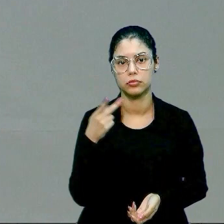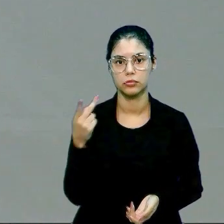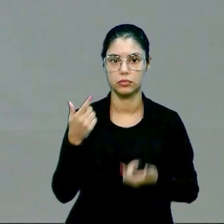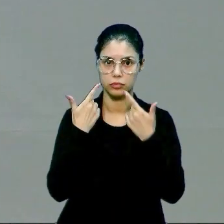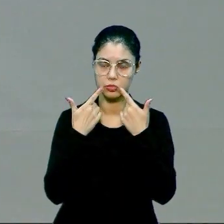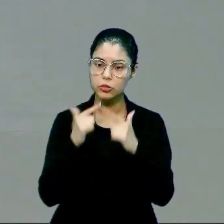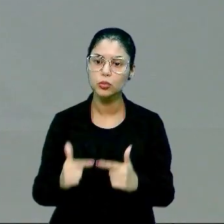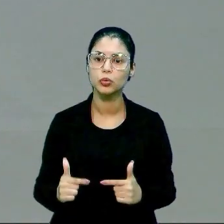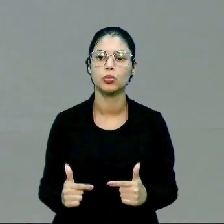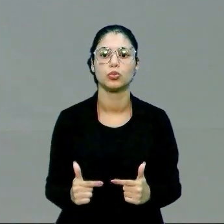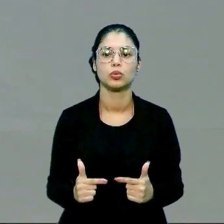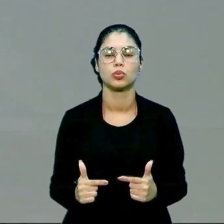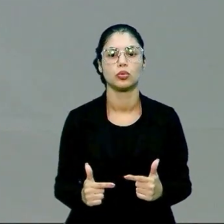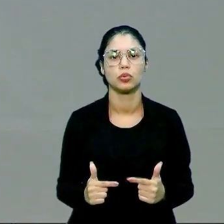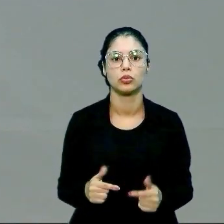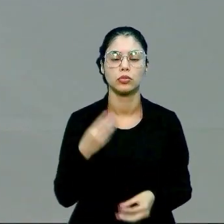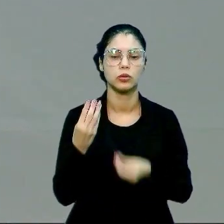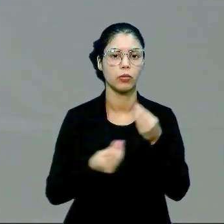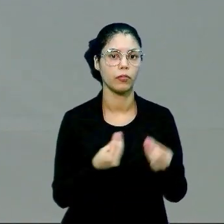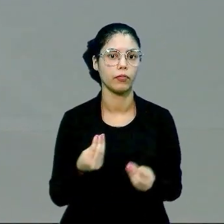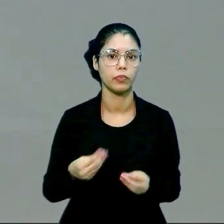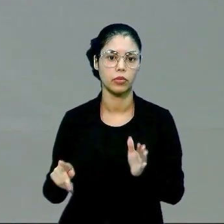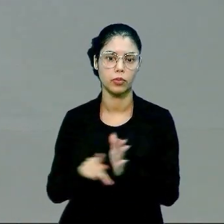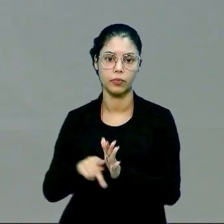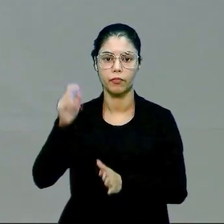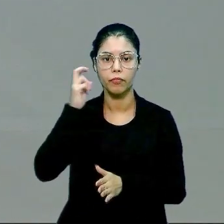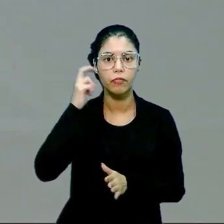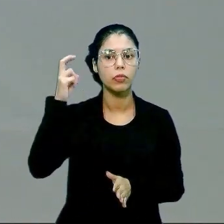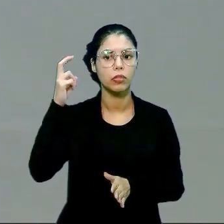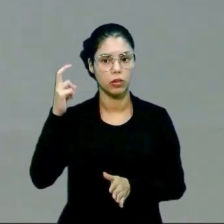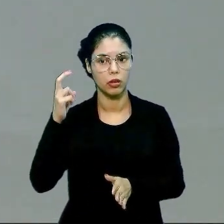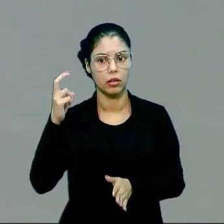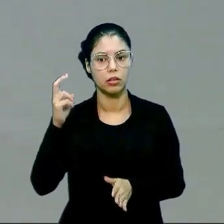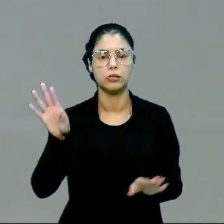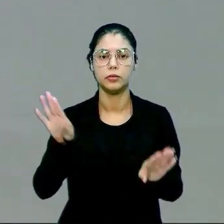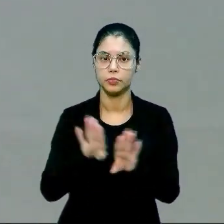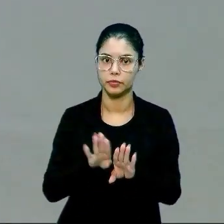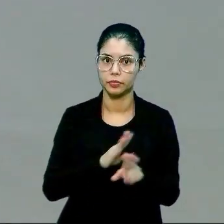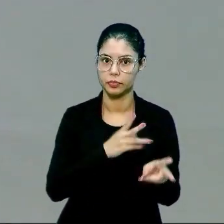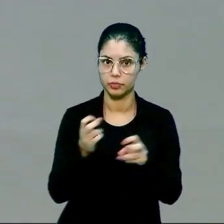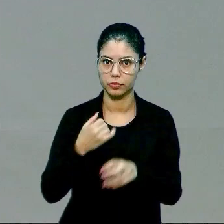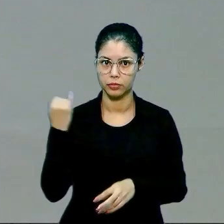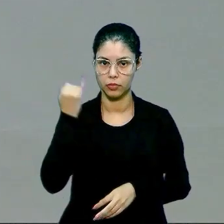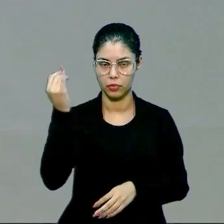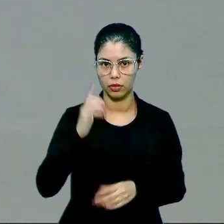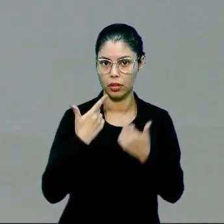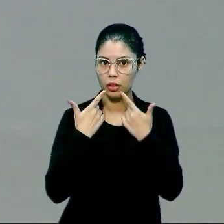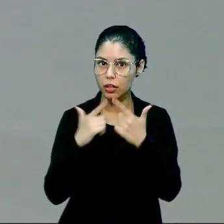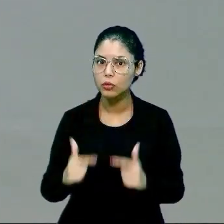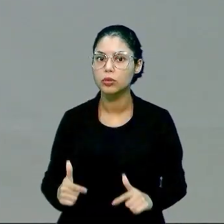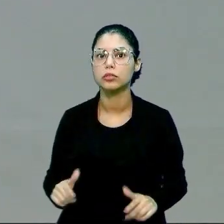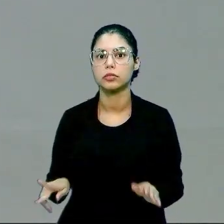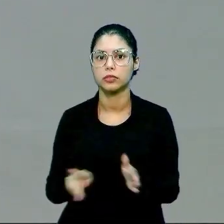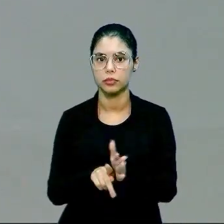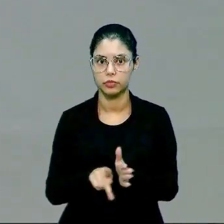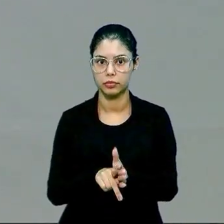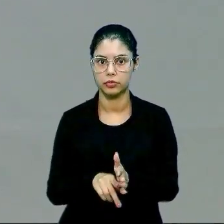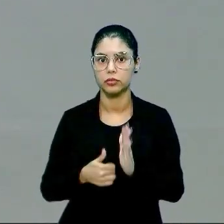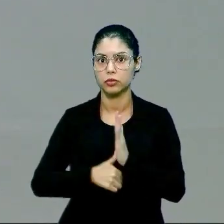da linguagem como patrimônio cultural, é importante a gente observar que a linguagem é